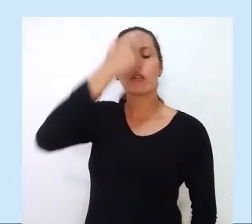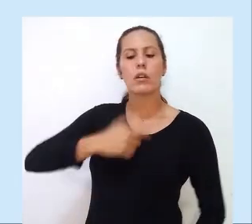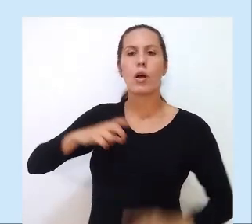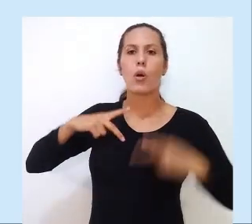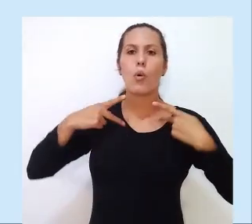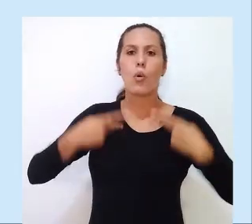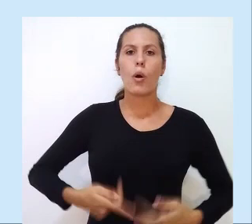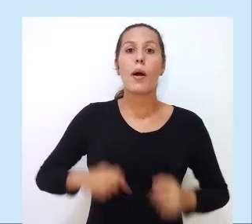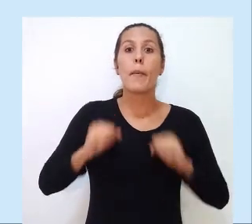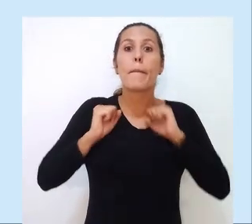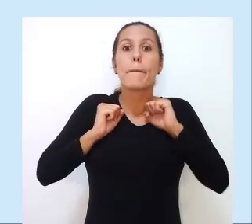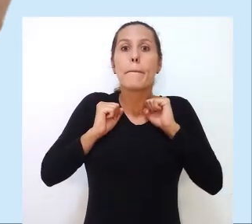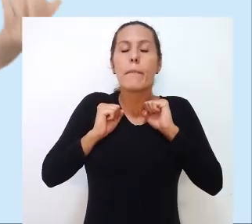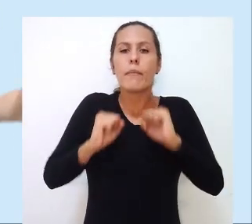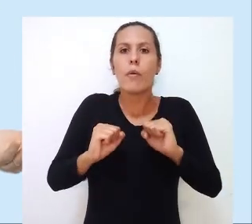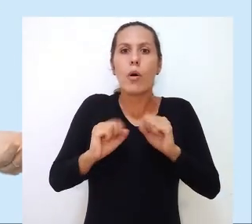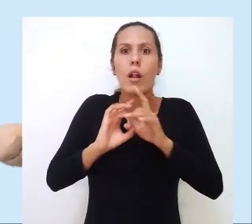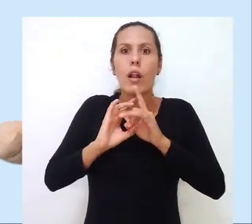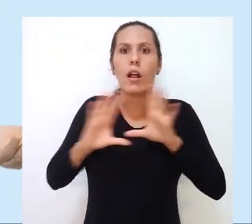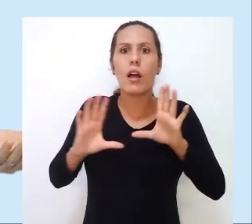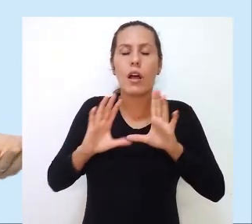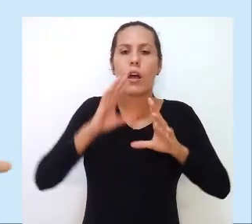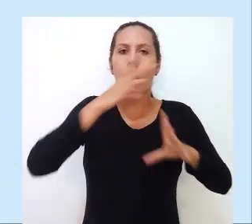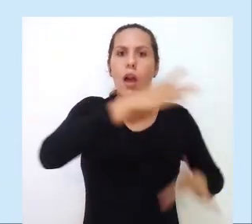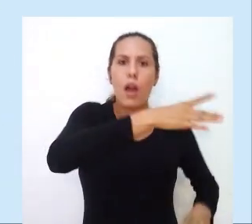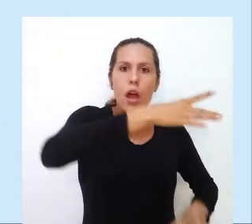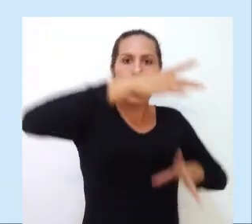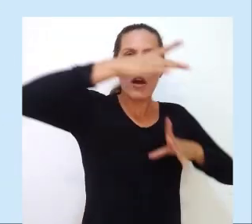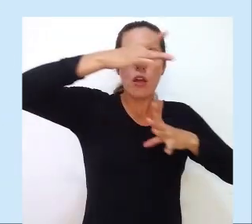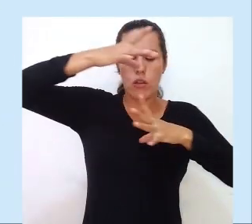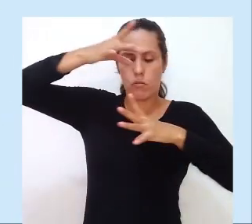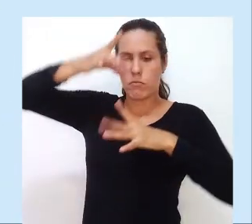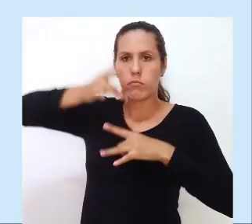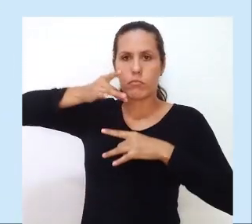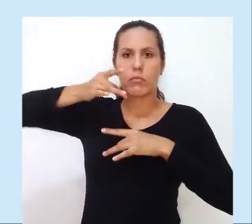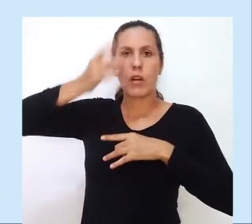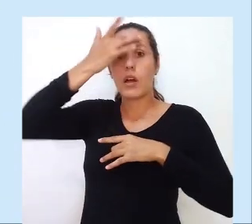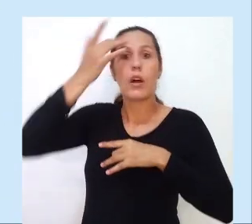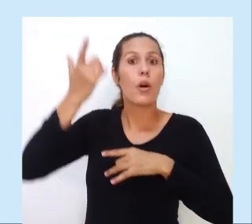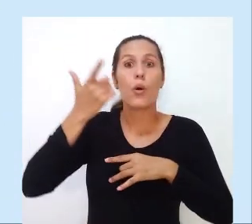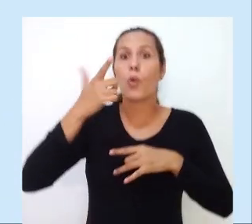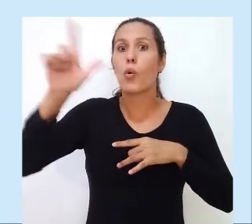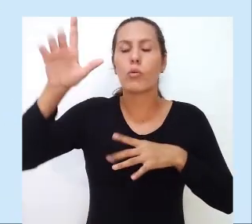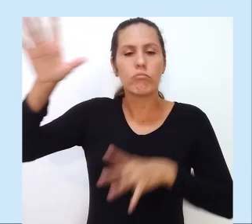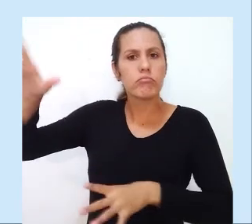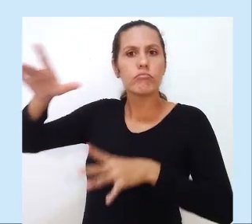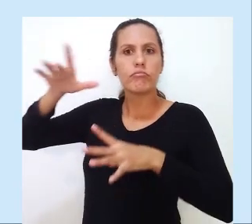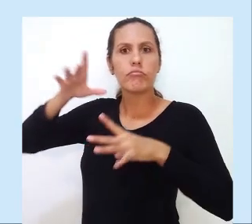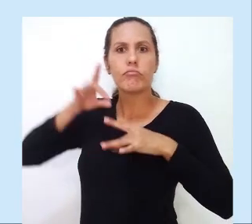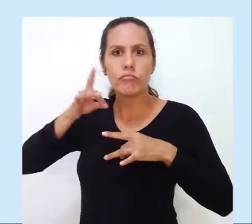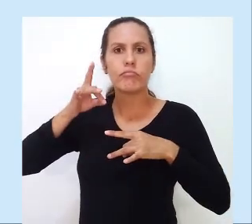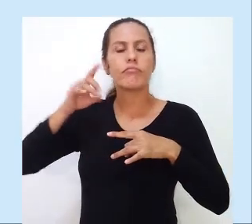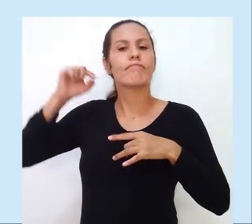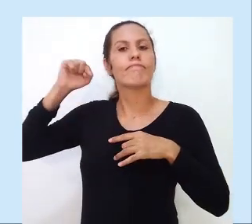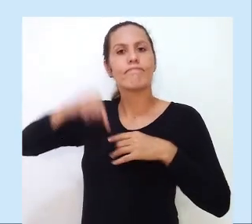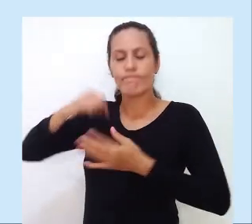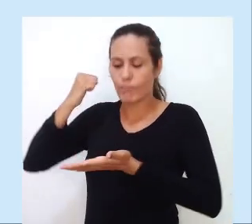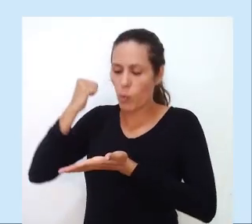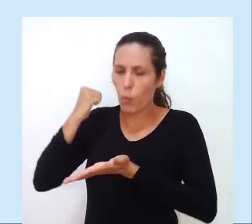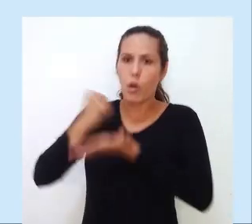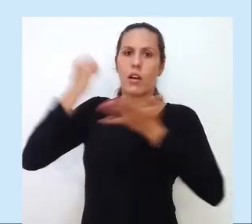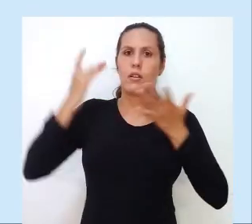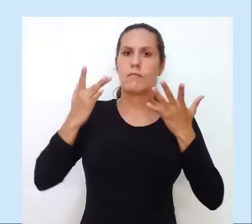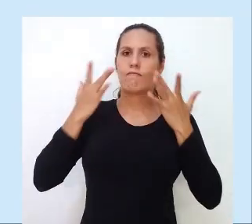pode representar outro ser humano. E ele também, a partir daí, que é considerado o